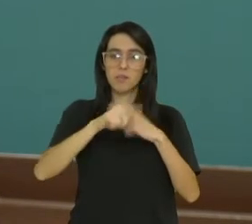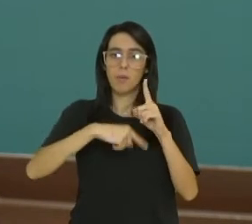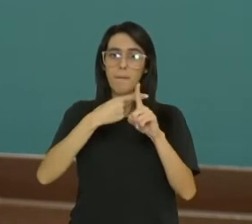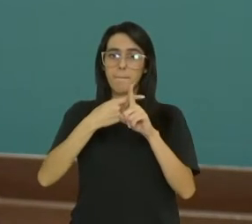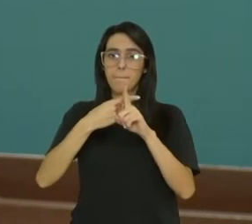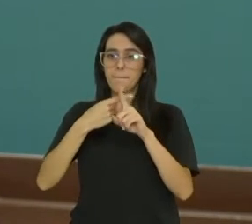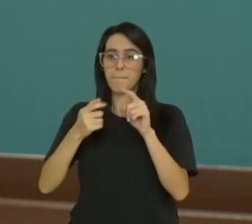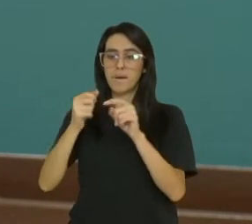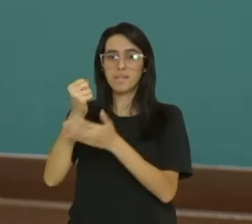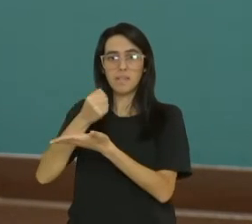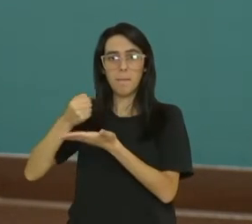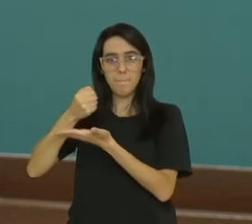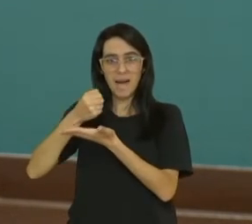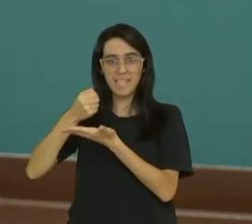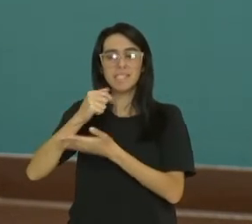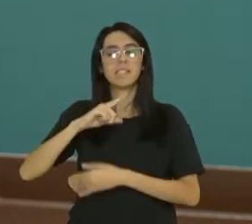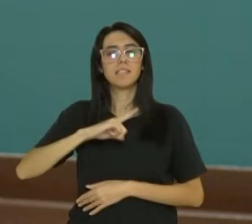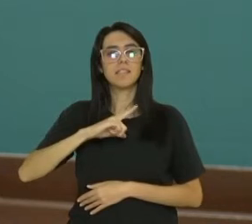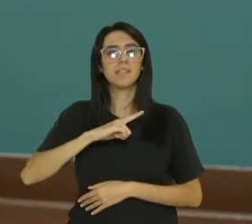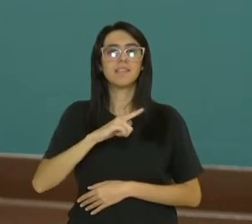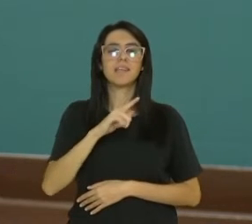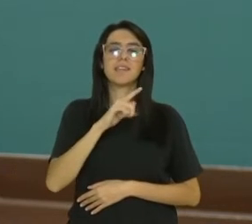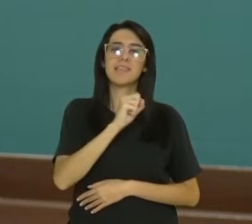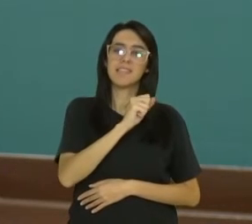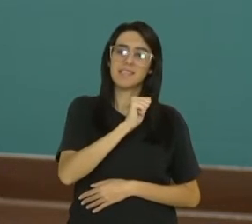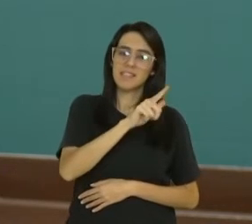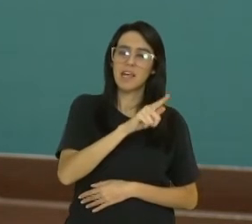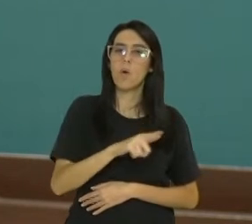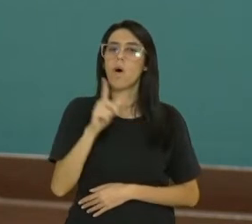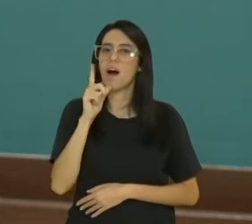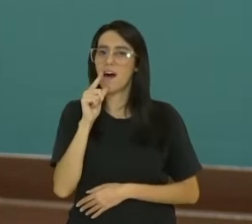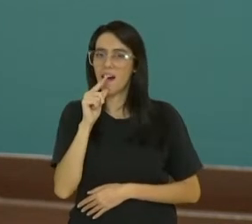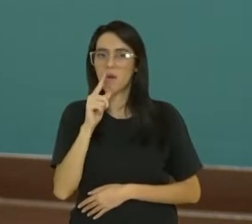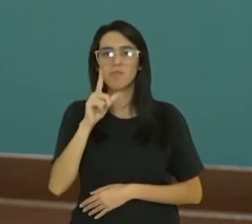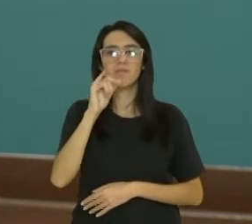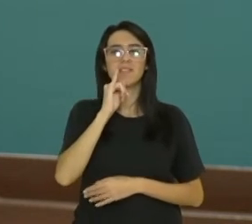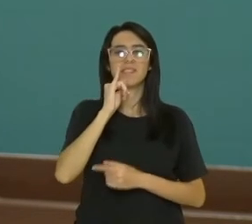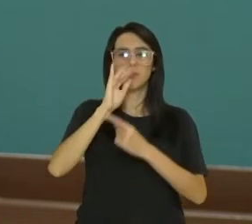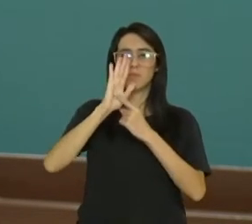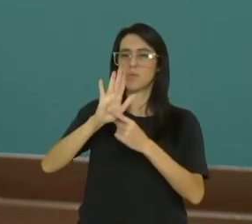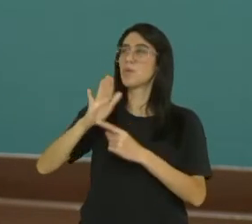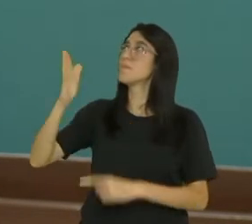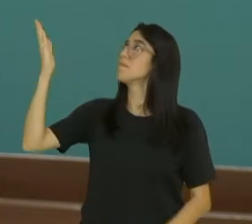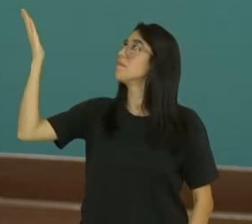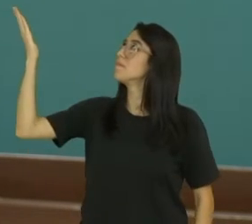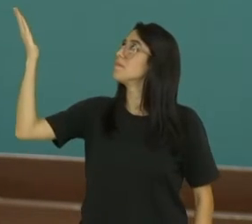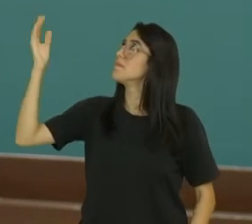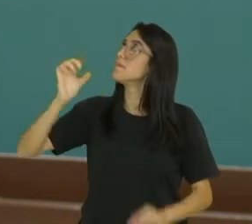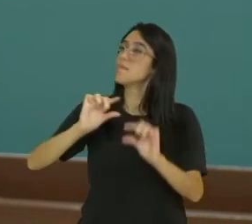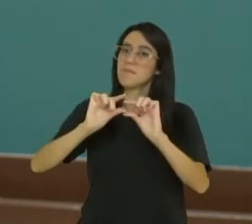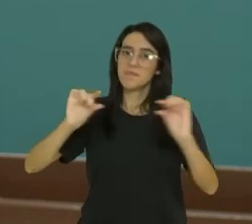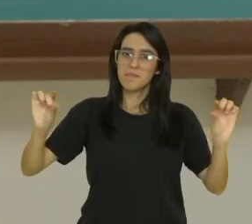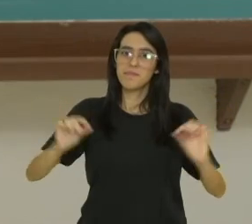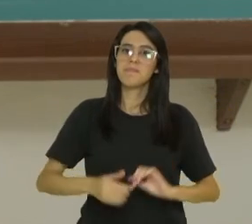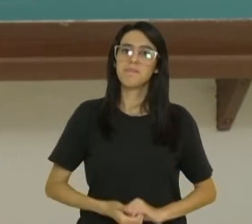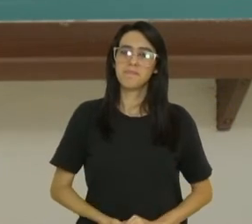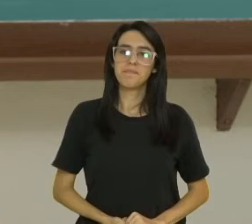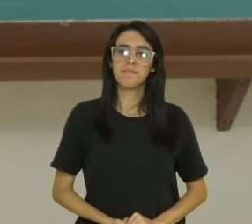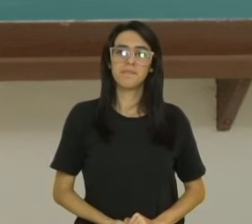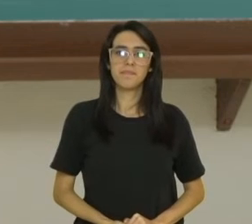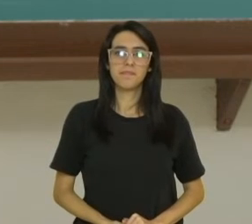base formando sal e água. E aqui a gente tem o ácido clorídrico, o hidróxido de sódio, formando o cloreto de sódio e a